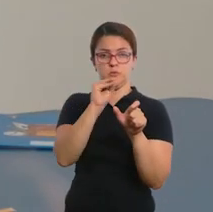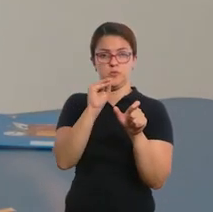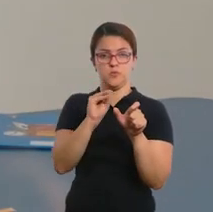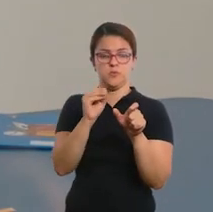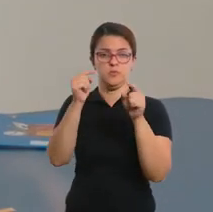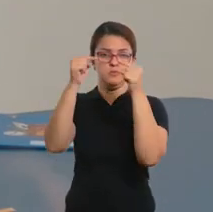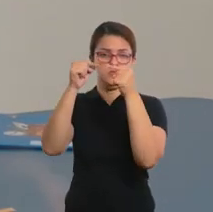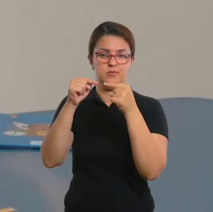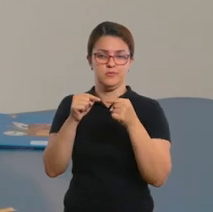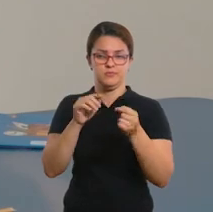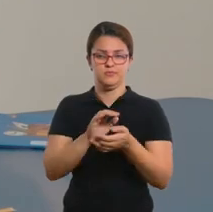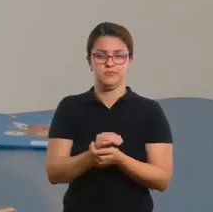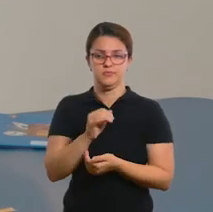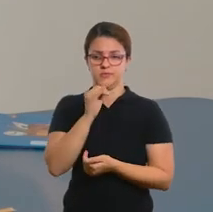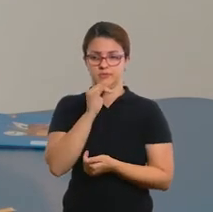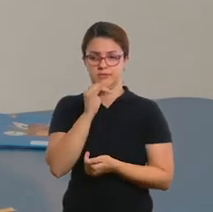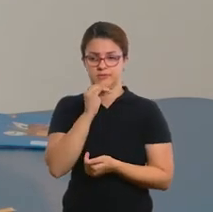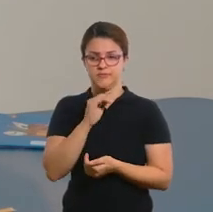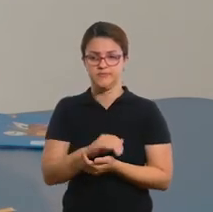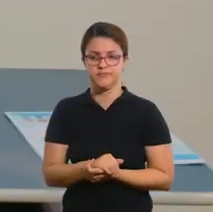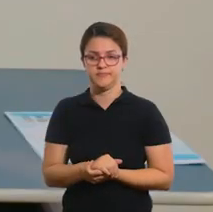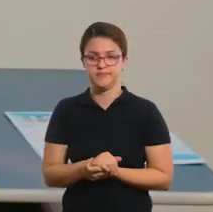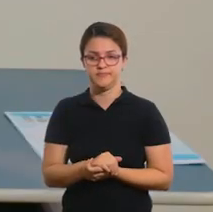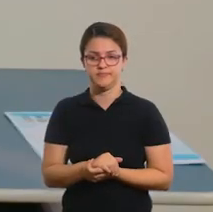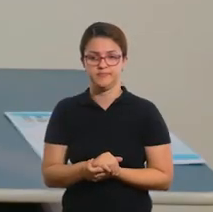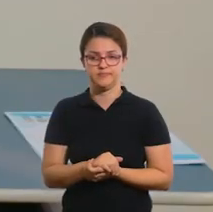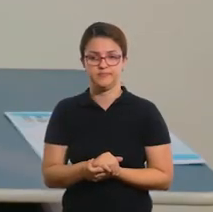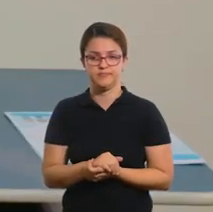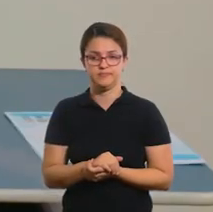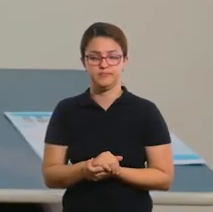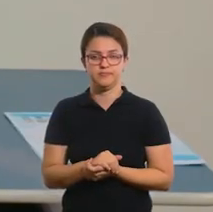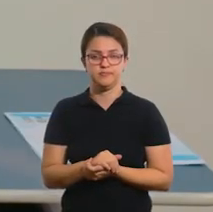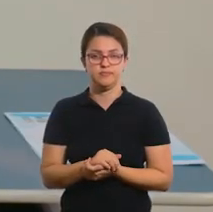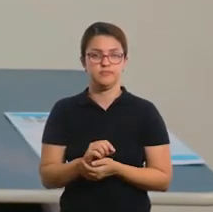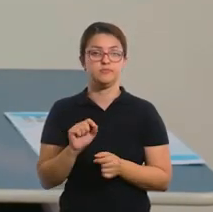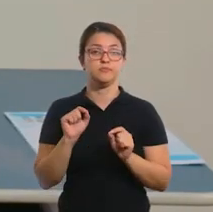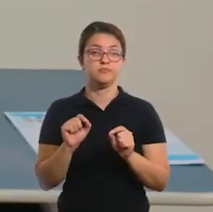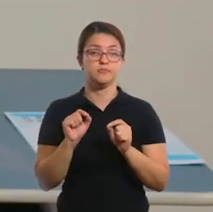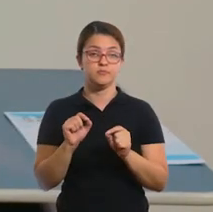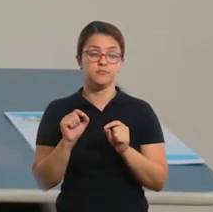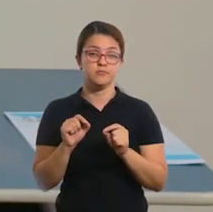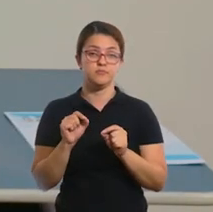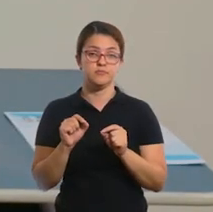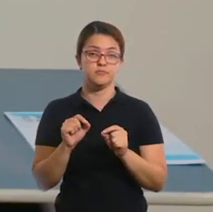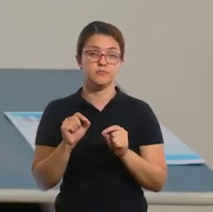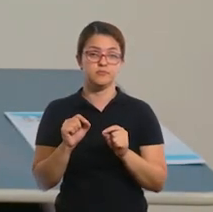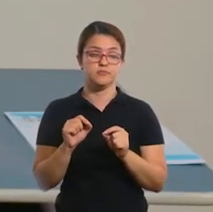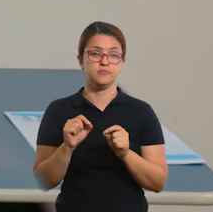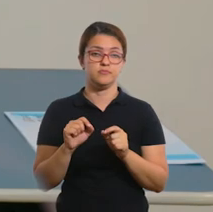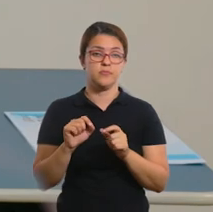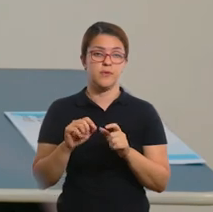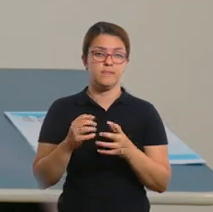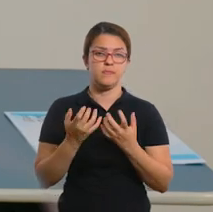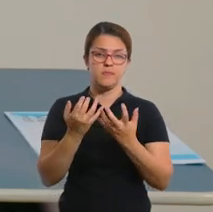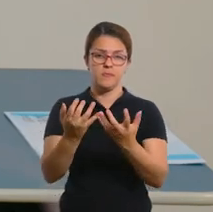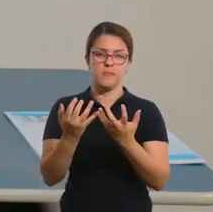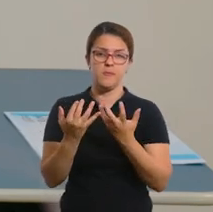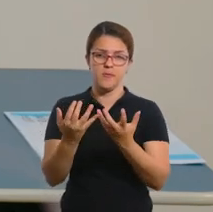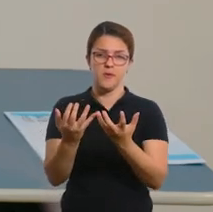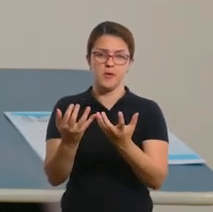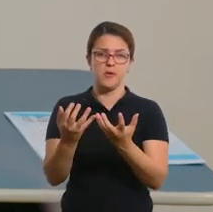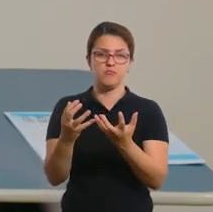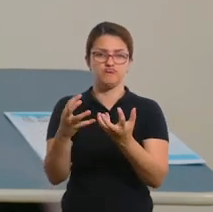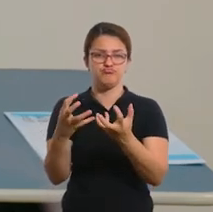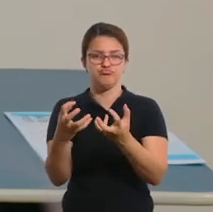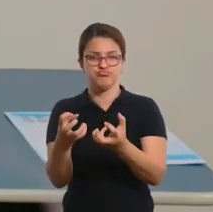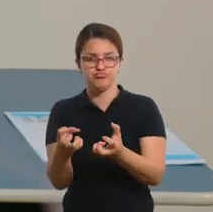por exemplo, aqui na coluna 2, a gente tem decompõe as plantas e animais mortos e ajuda a